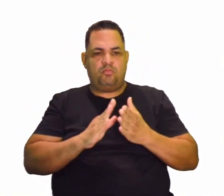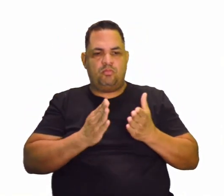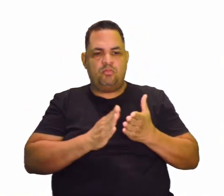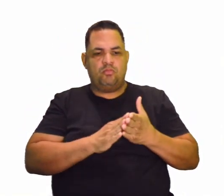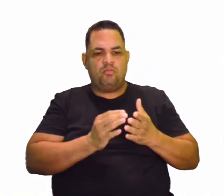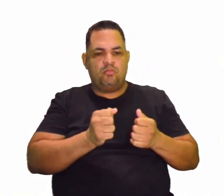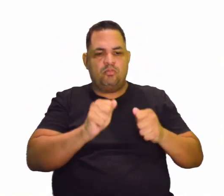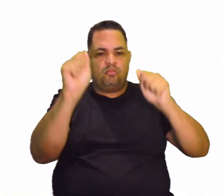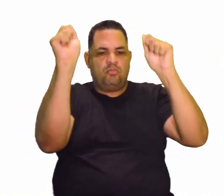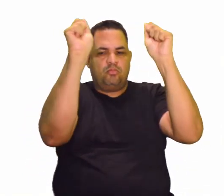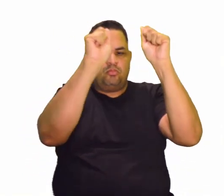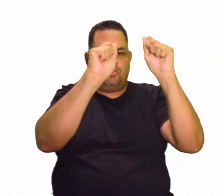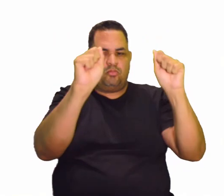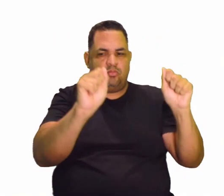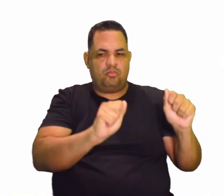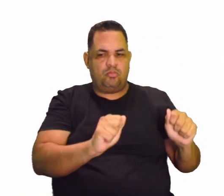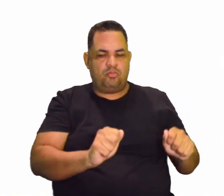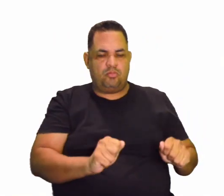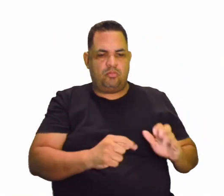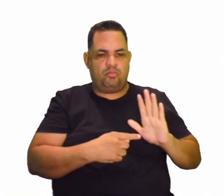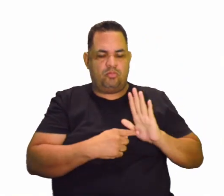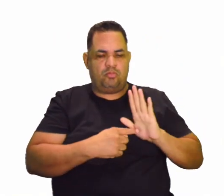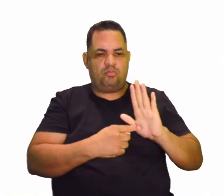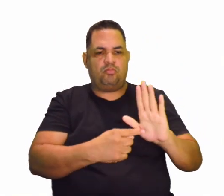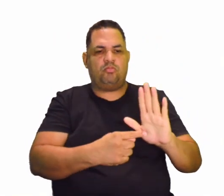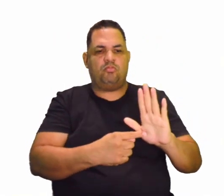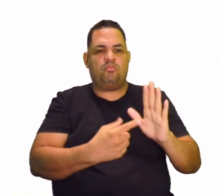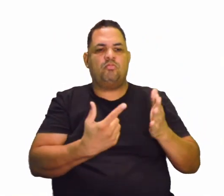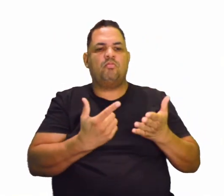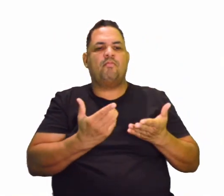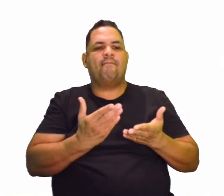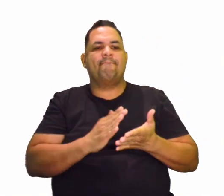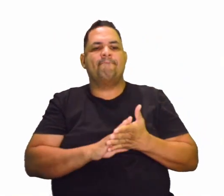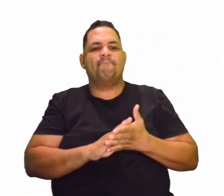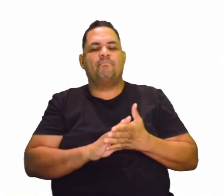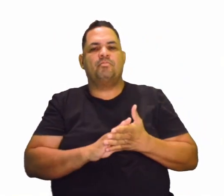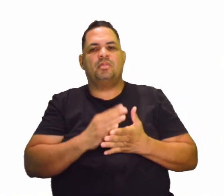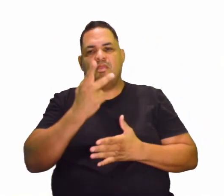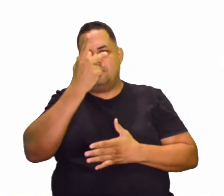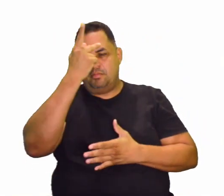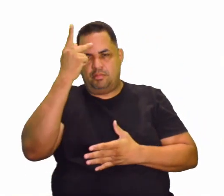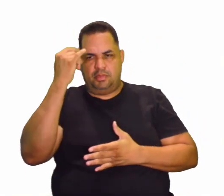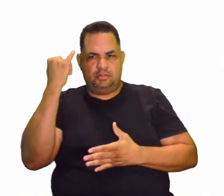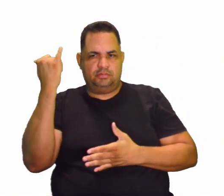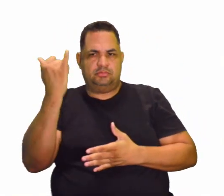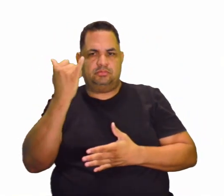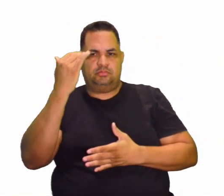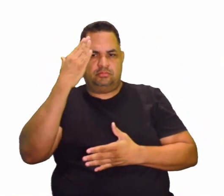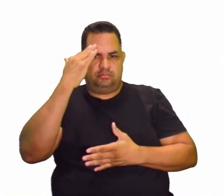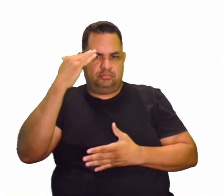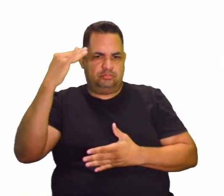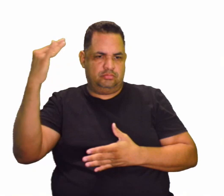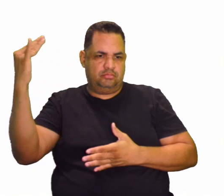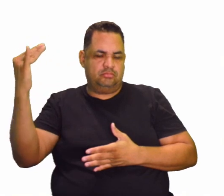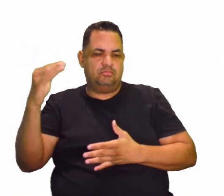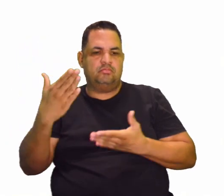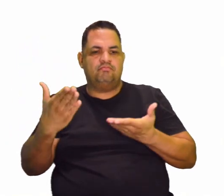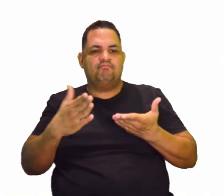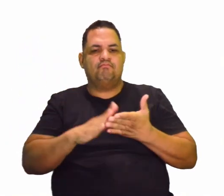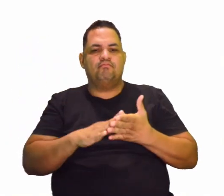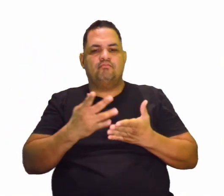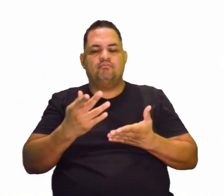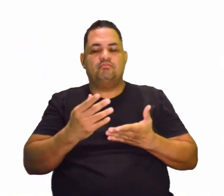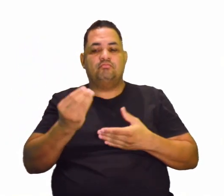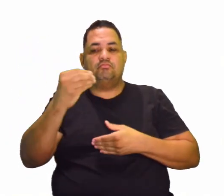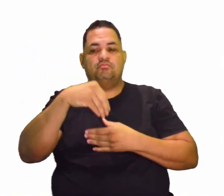eram representação geralmente, né, de pessoas importantes, do imperador ou pessoas importantes na